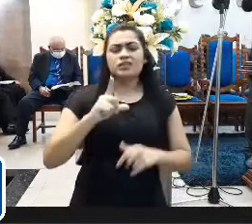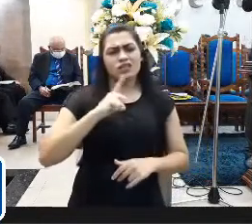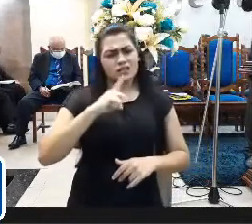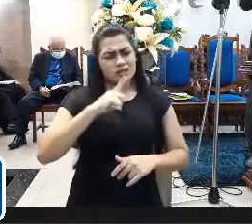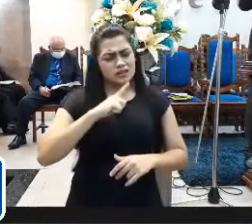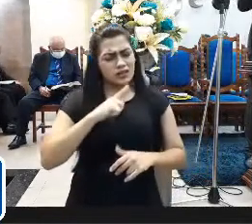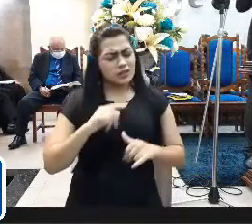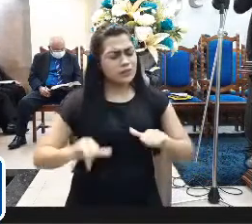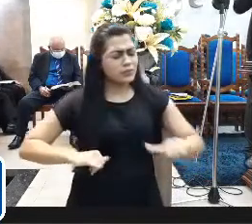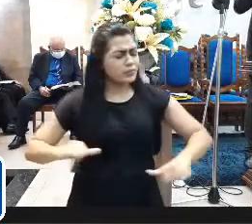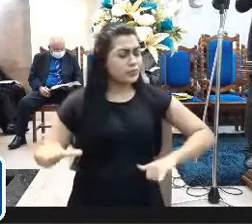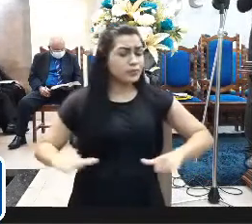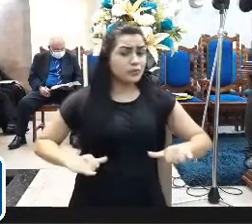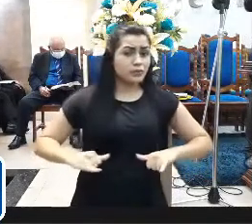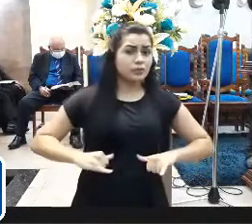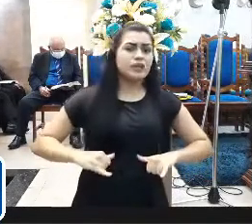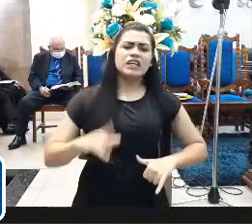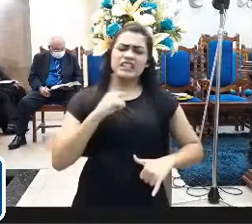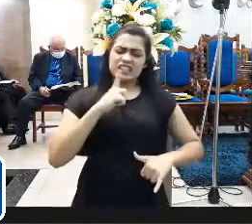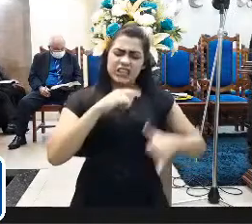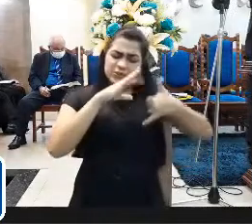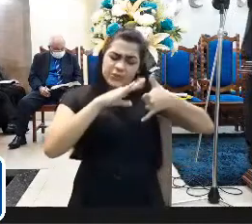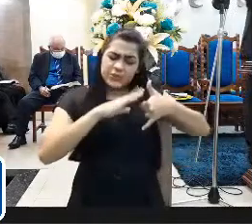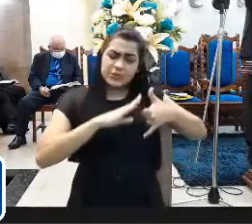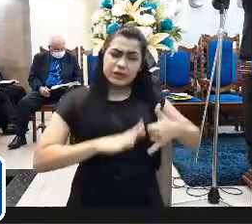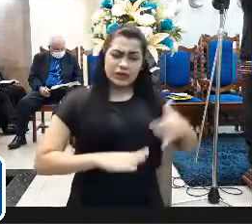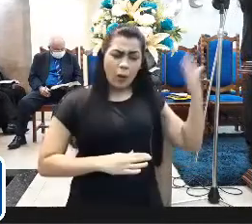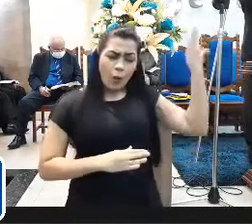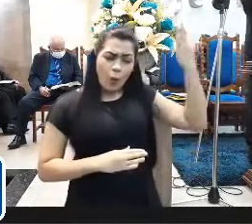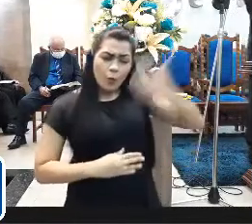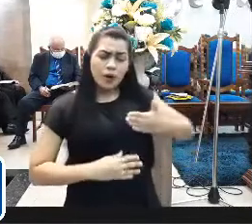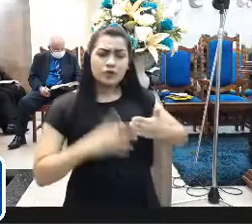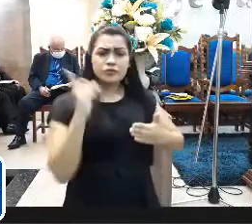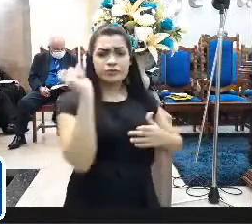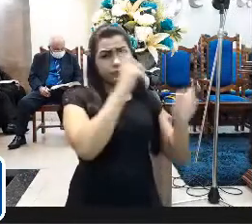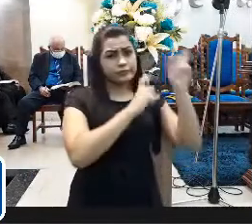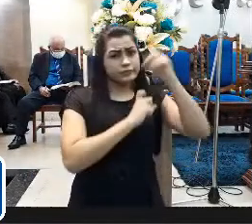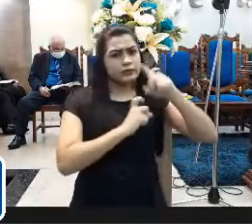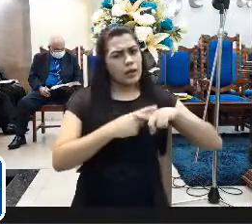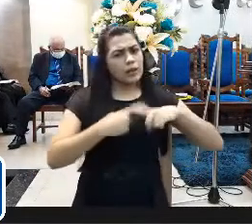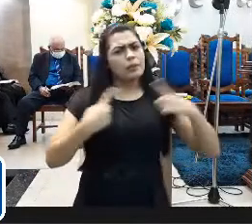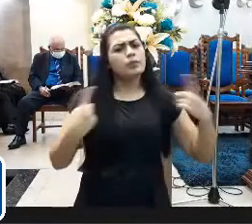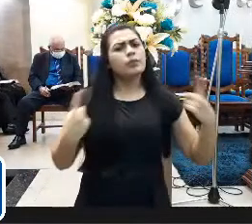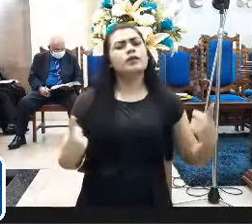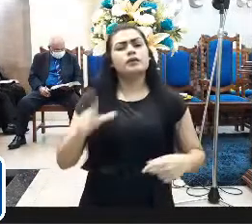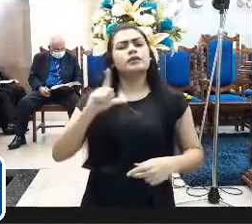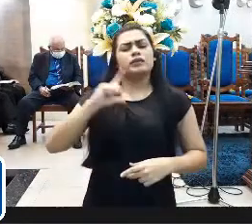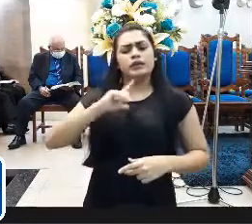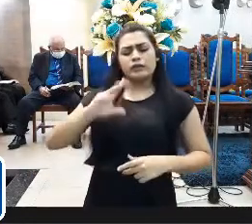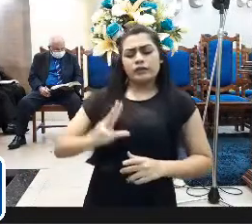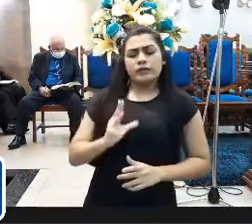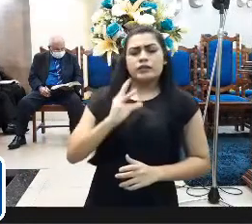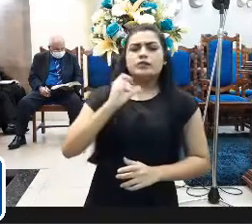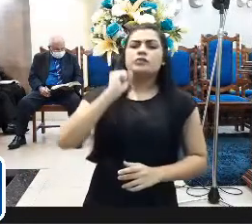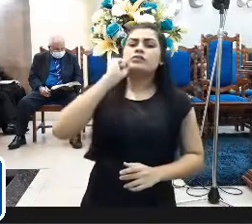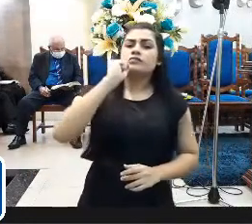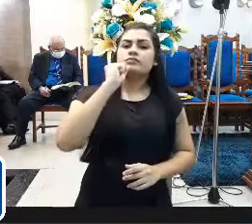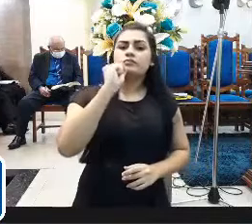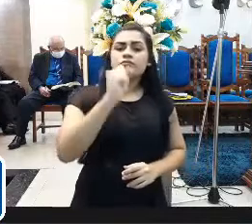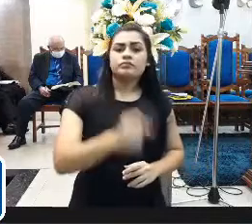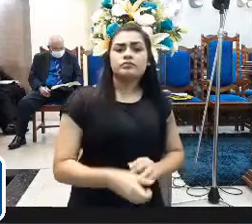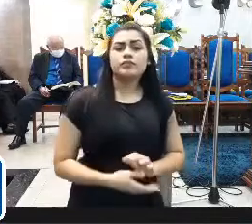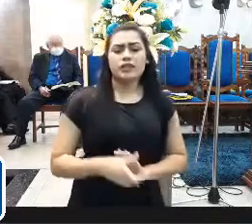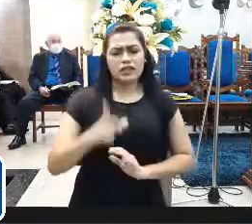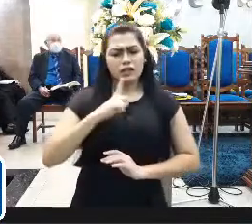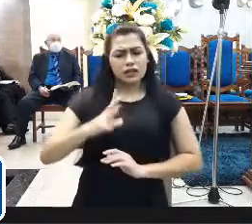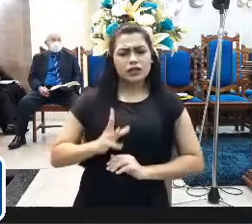Tem humilhação? Tem prova de fogo? Tem, mas também tem salvação.